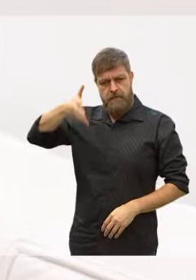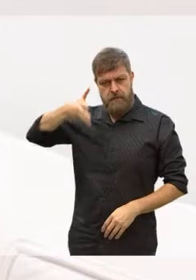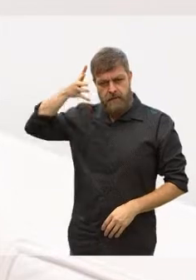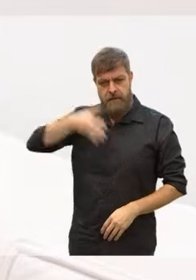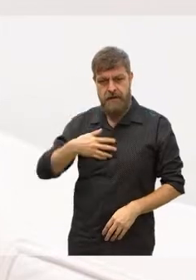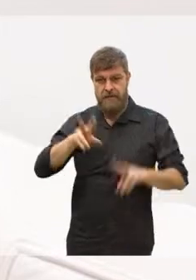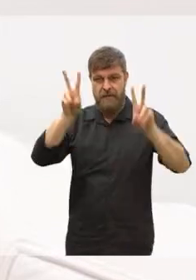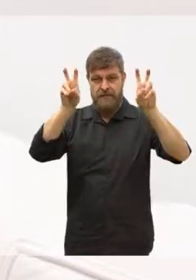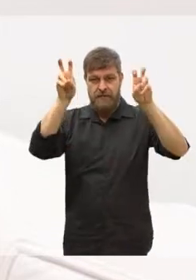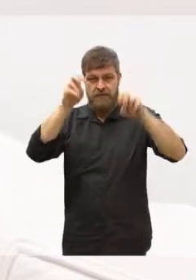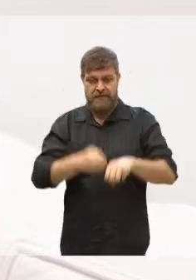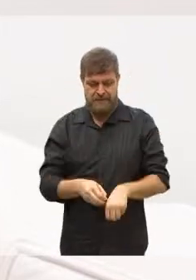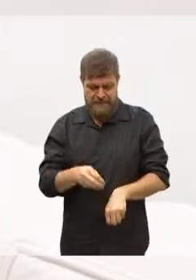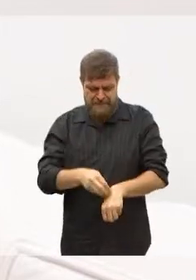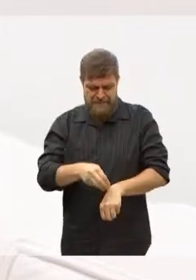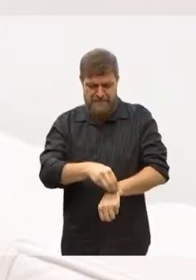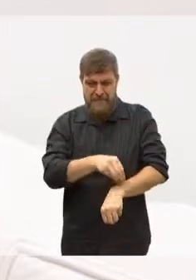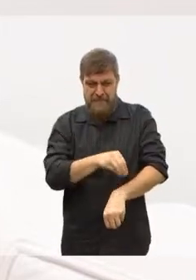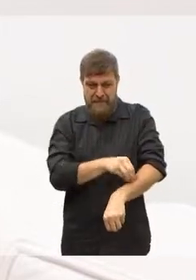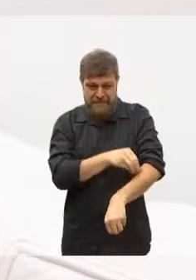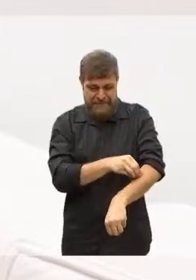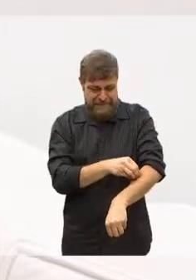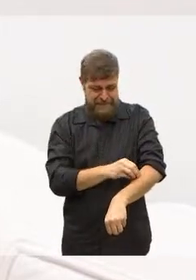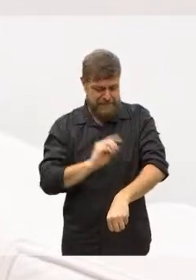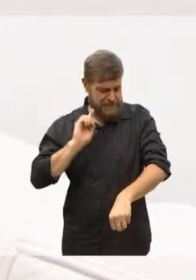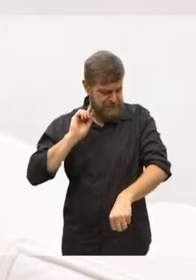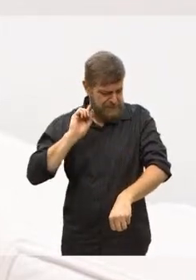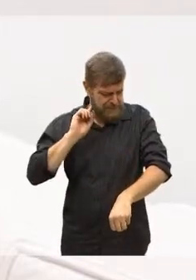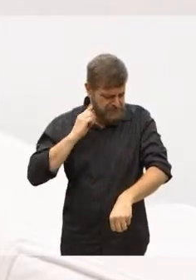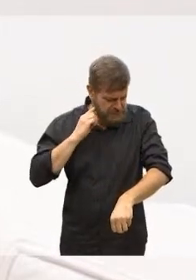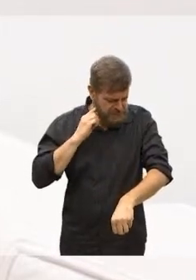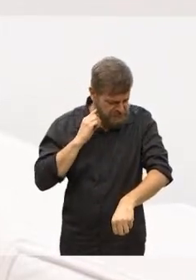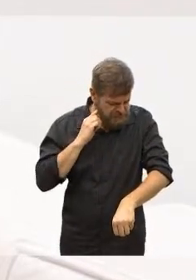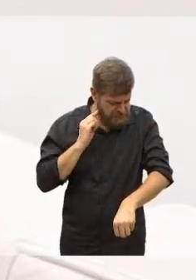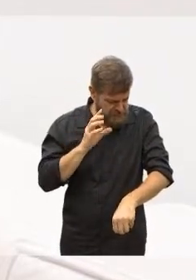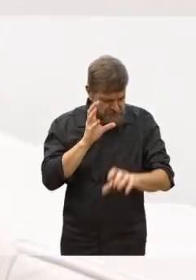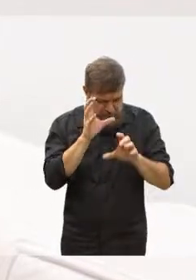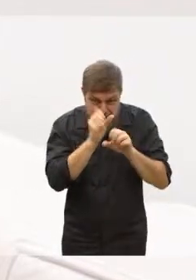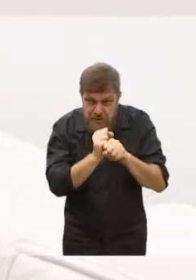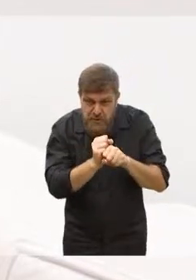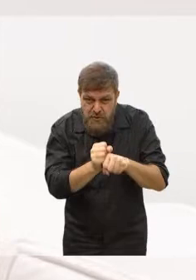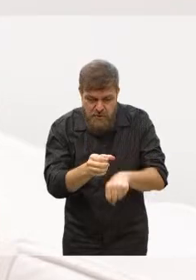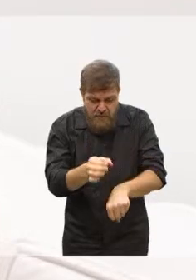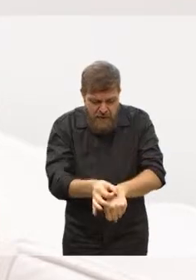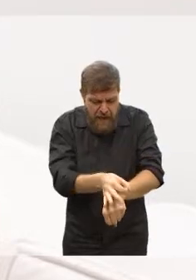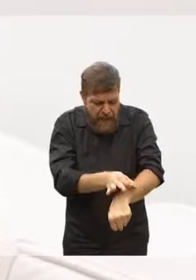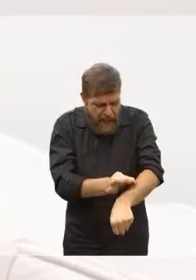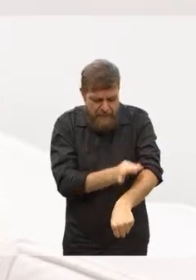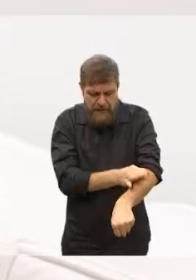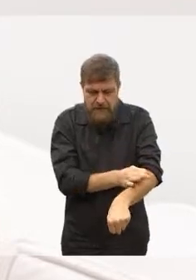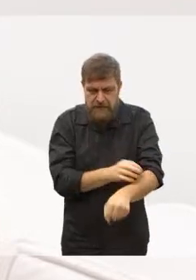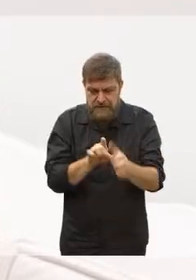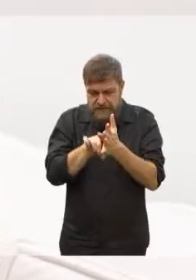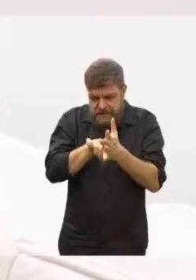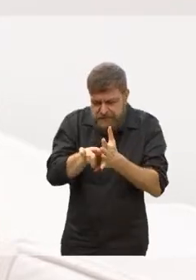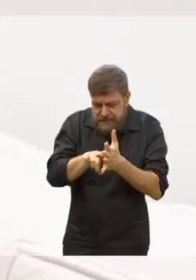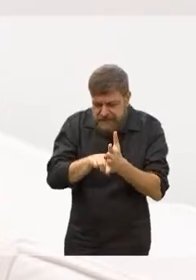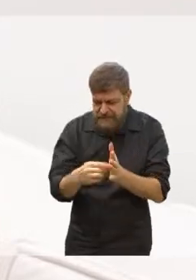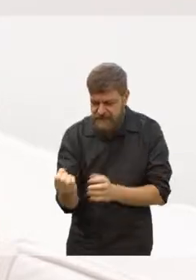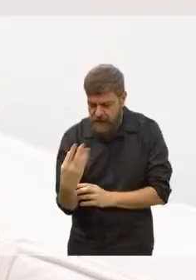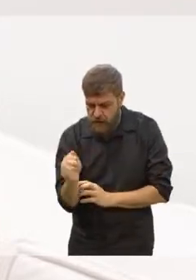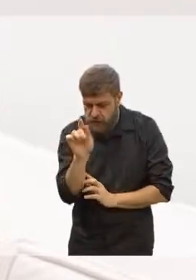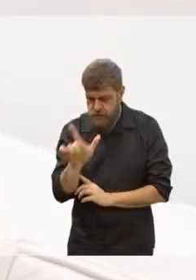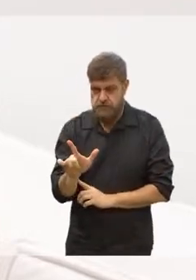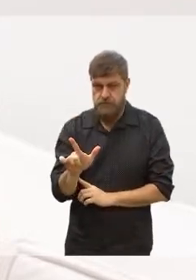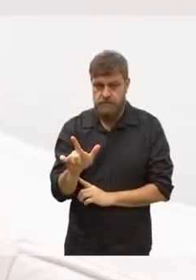o tema era melasma, que são manchas na pele. E eu tive que estudar bastante sobre a luz azul, mas